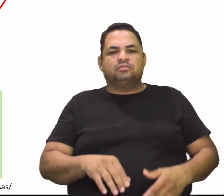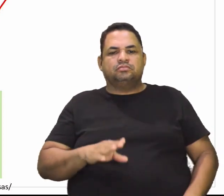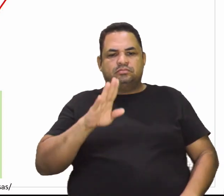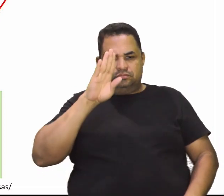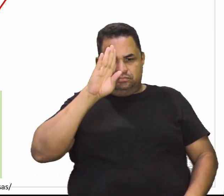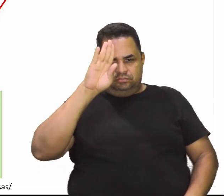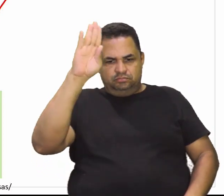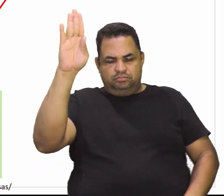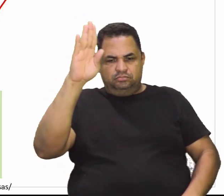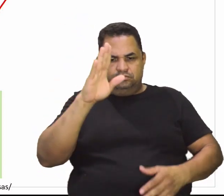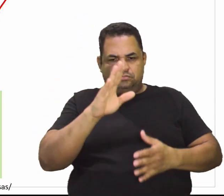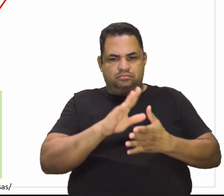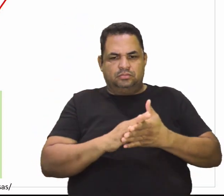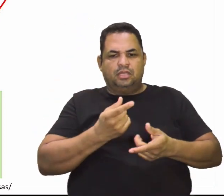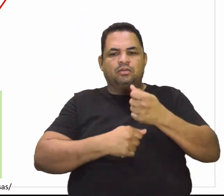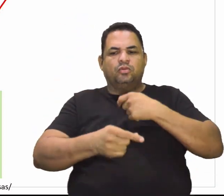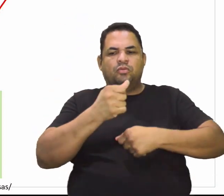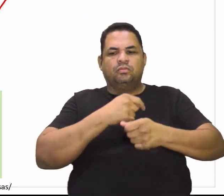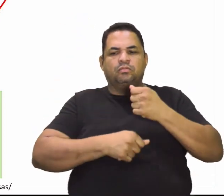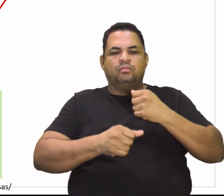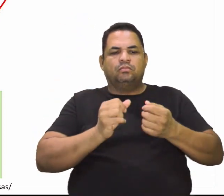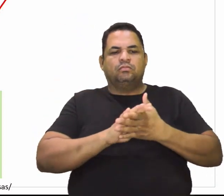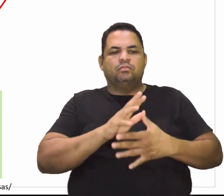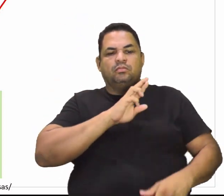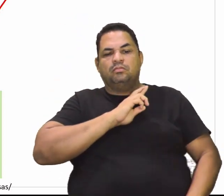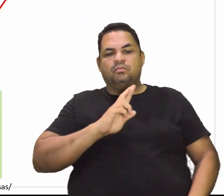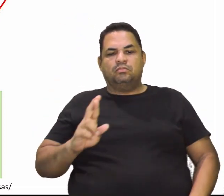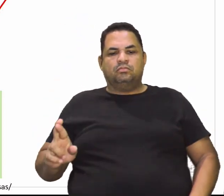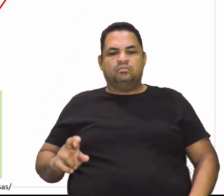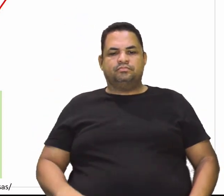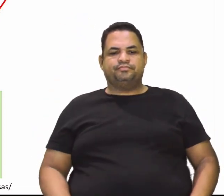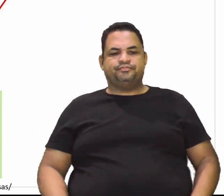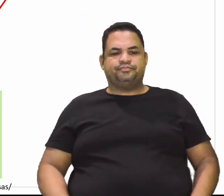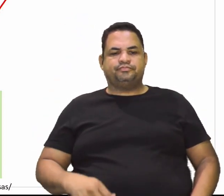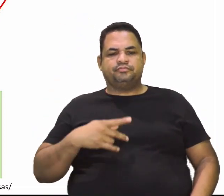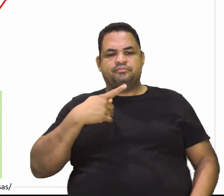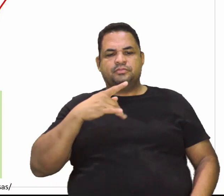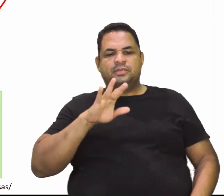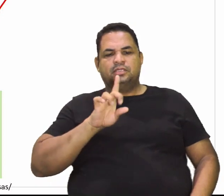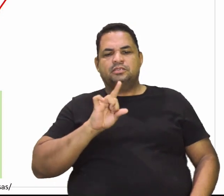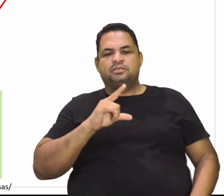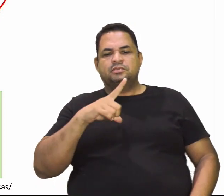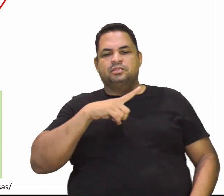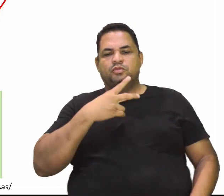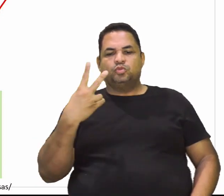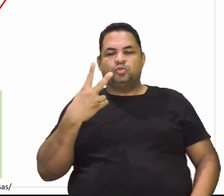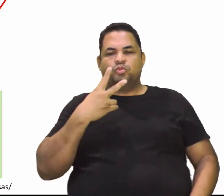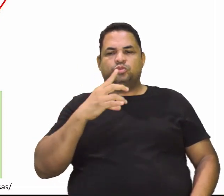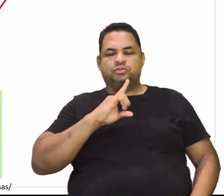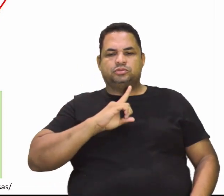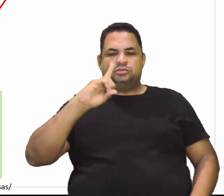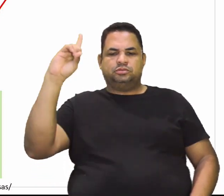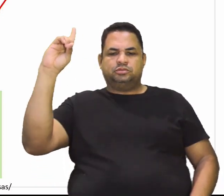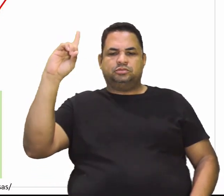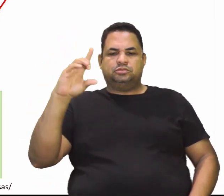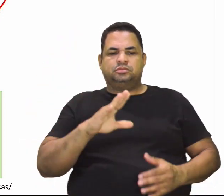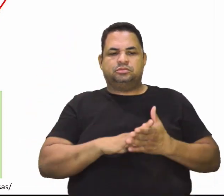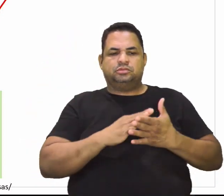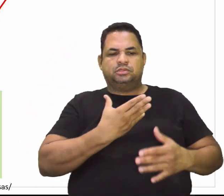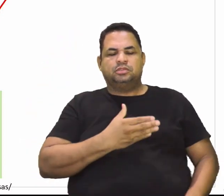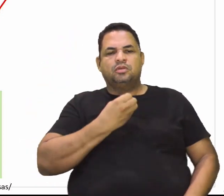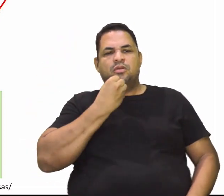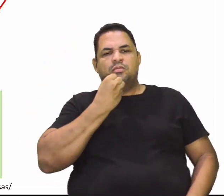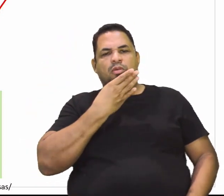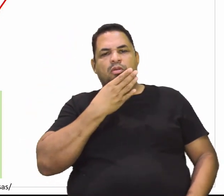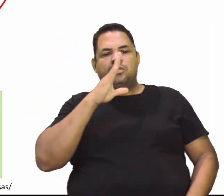principal fonte econômica. A religião, os persas eram dualistas e tinham aquele negócio do bem e do mal. O